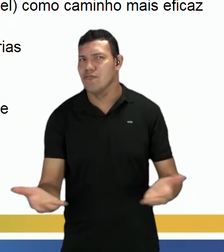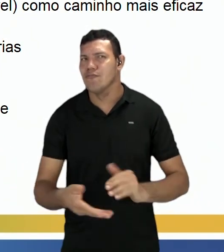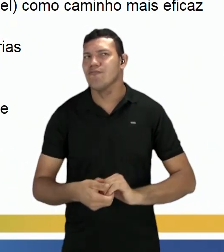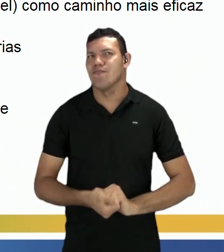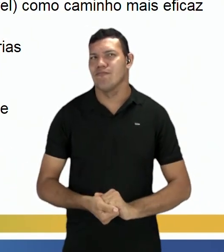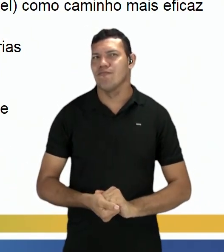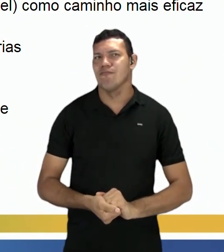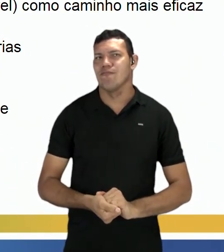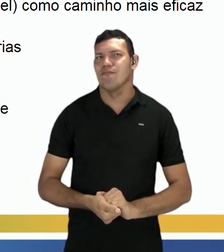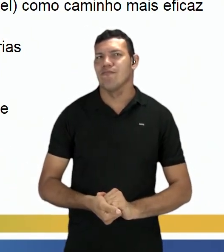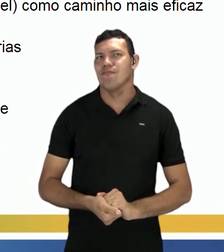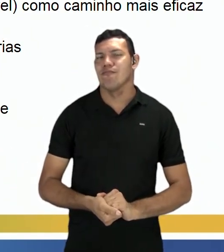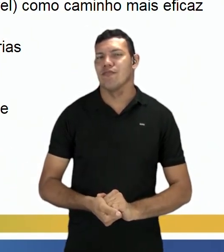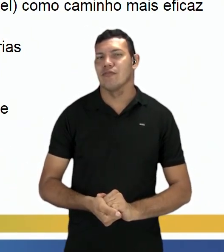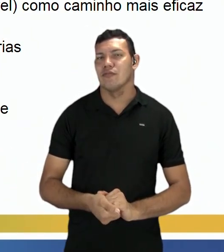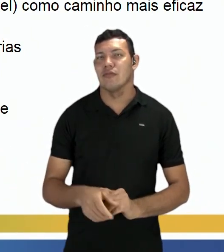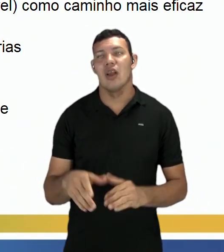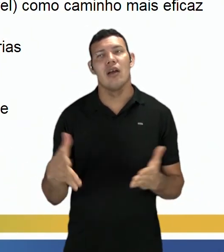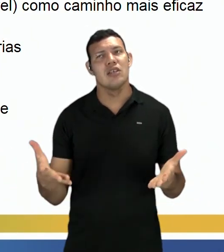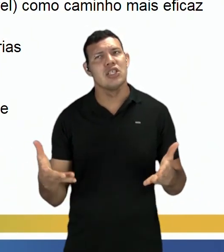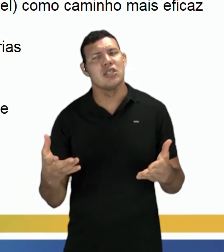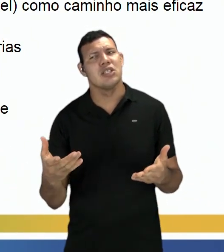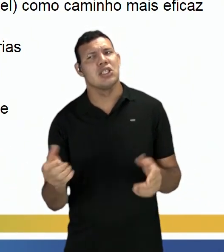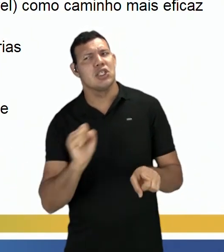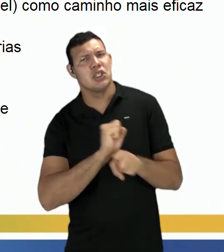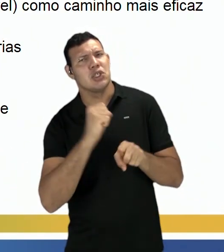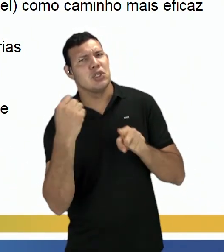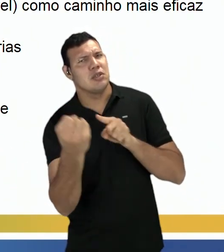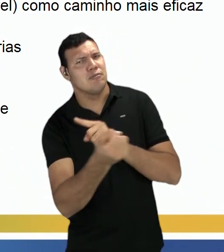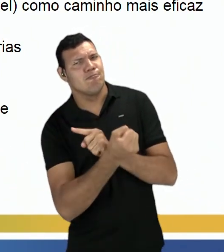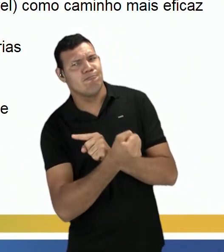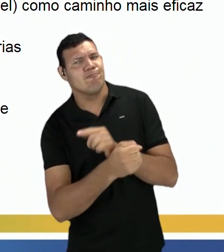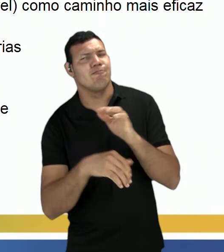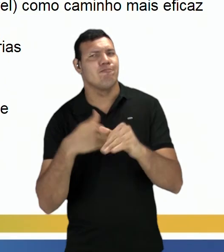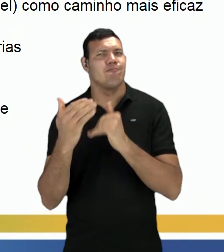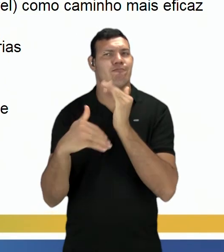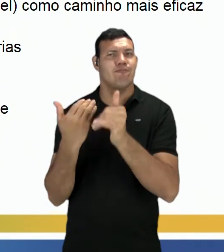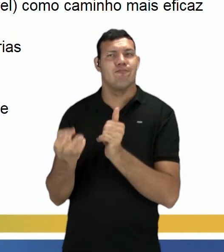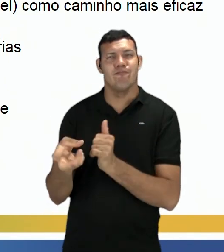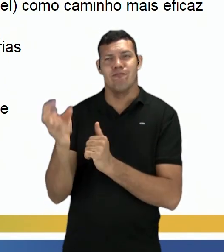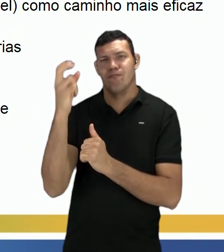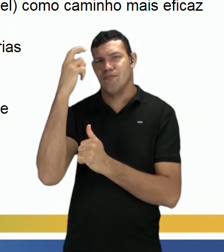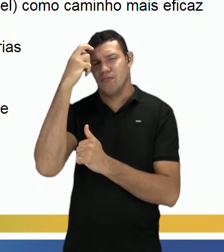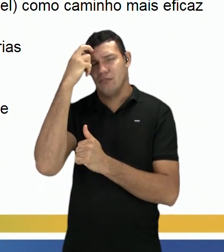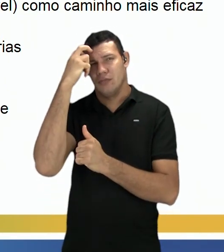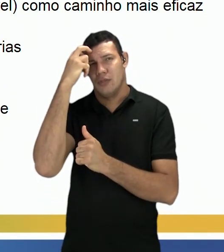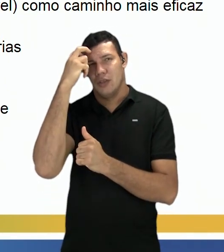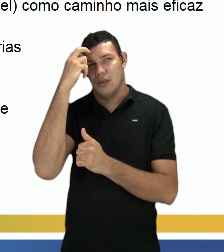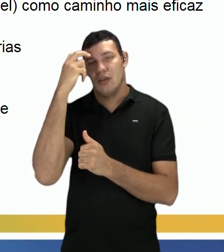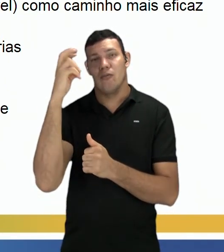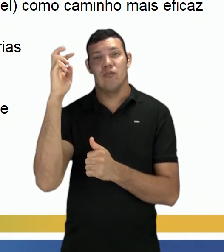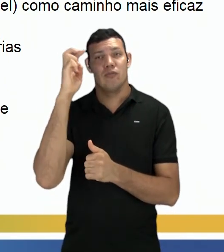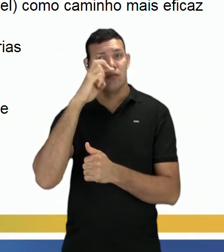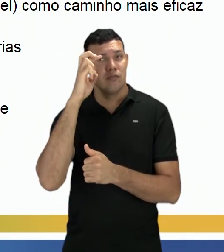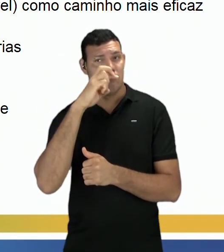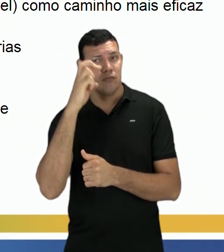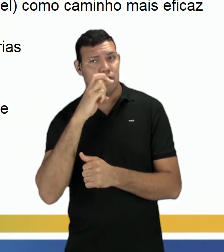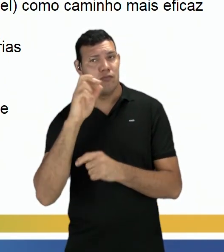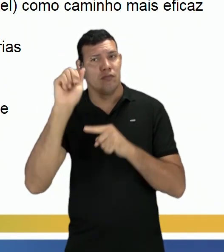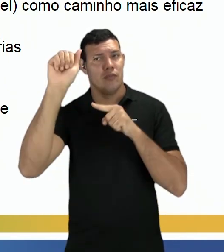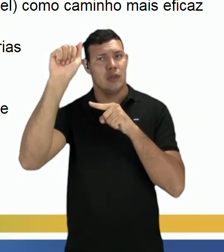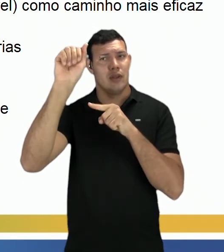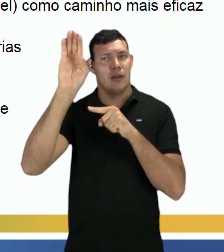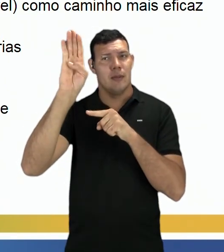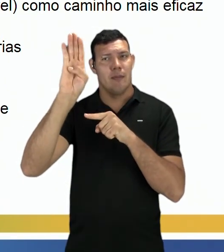ciência tinha um papel social, também da evolução de conhecimentos e de métodos. Vamos analisar as questões. Alternativa